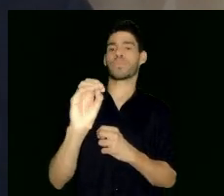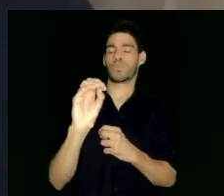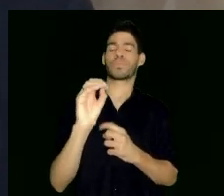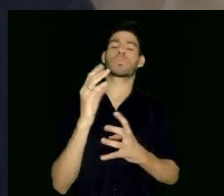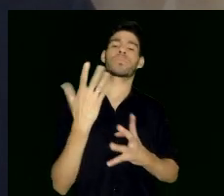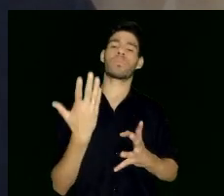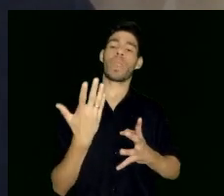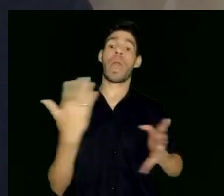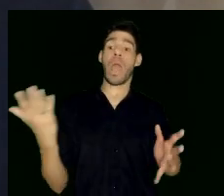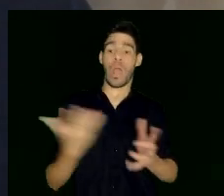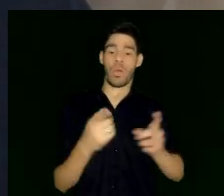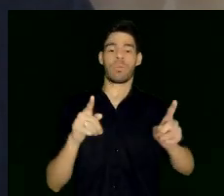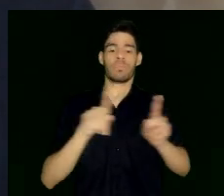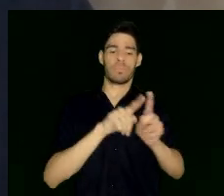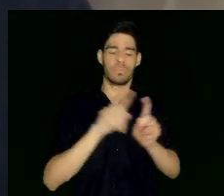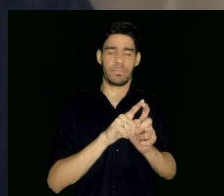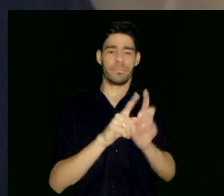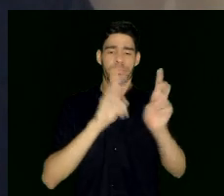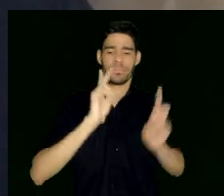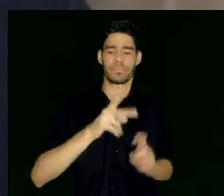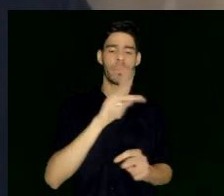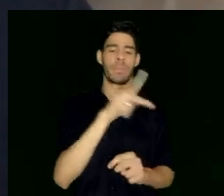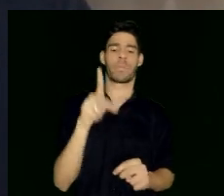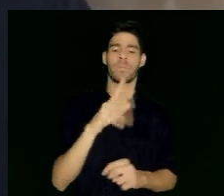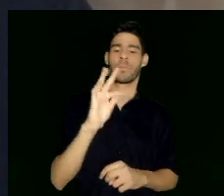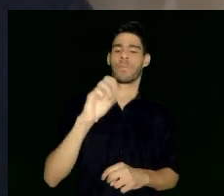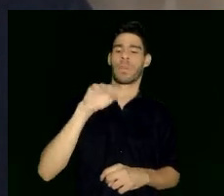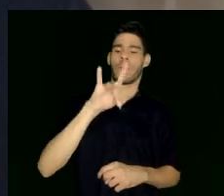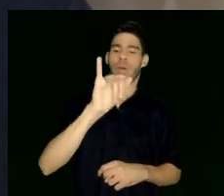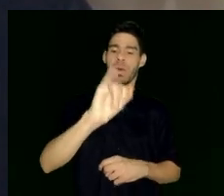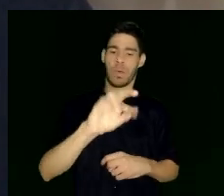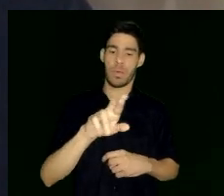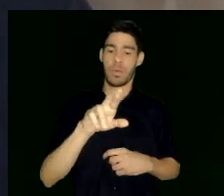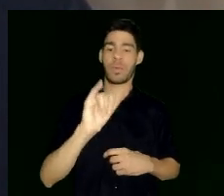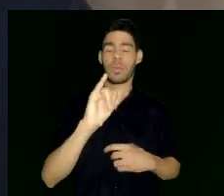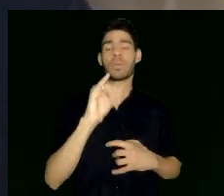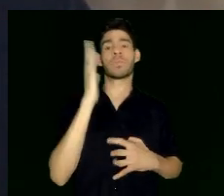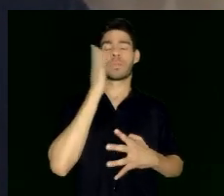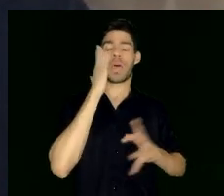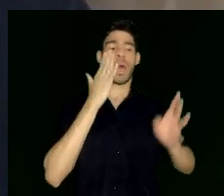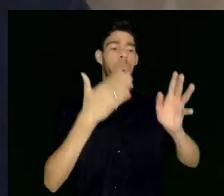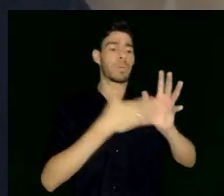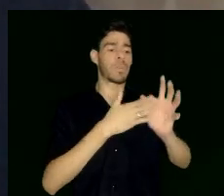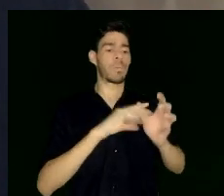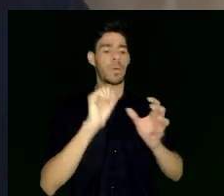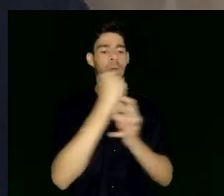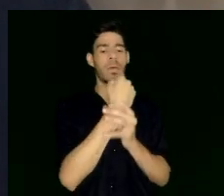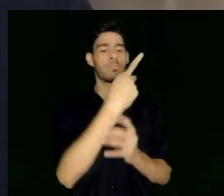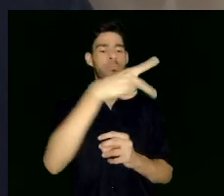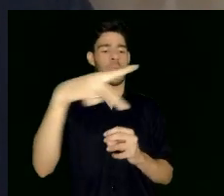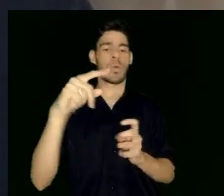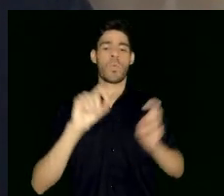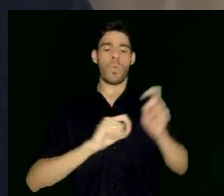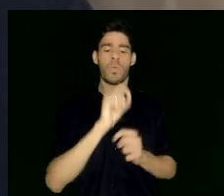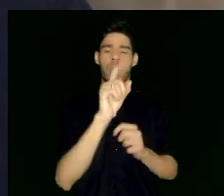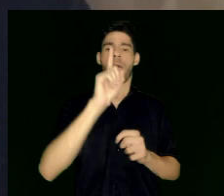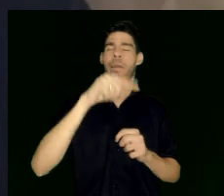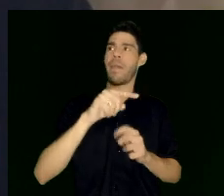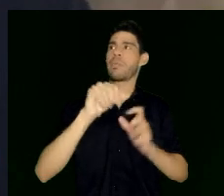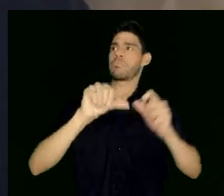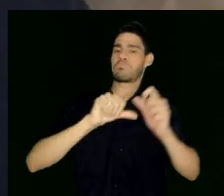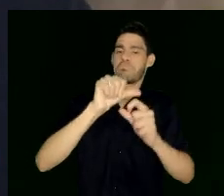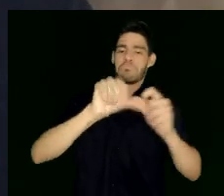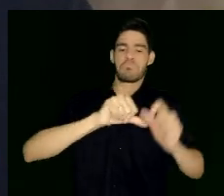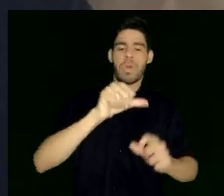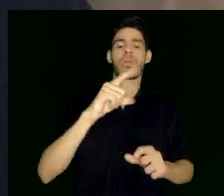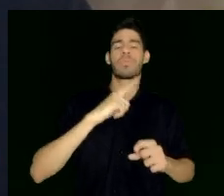Ferraioli, mas também hoje, e ele é mesmo, o professor Ferraioli reconhece que a sua proposta de garantismo é uma questão